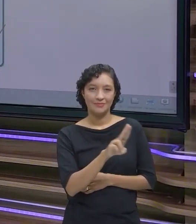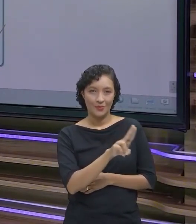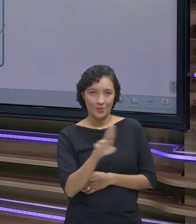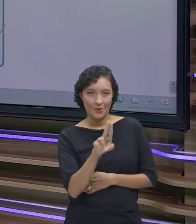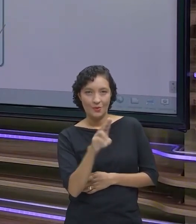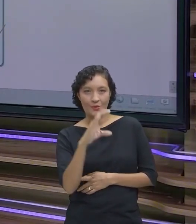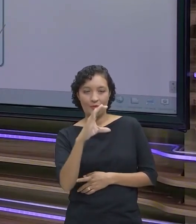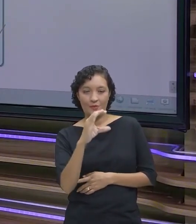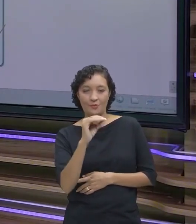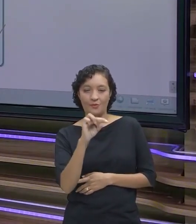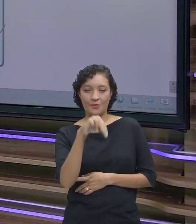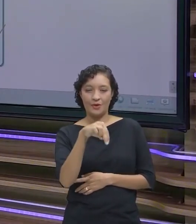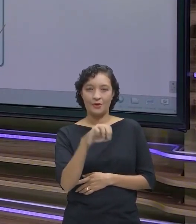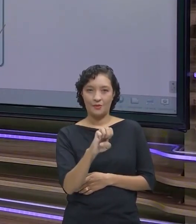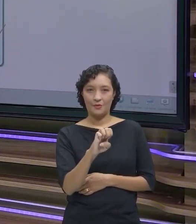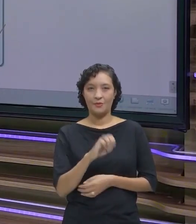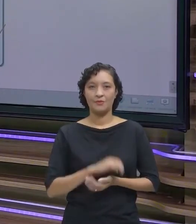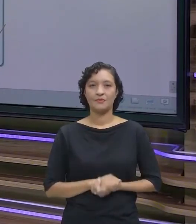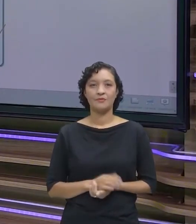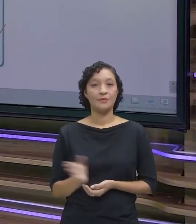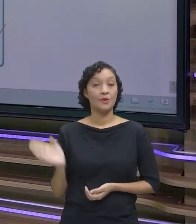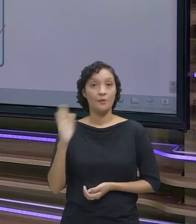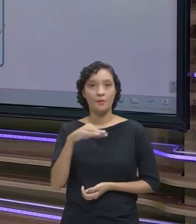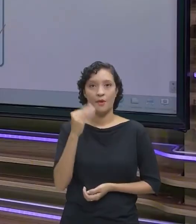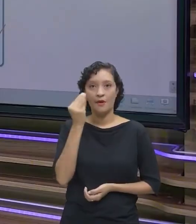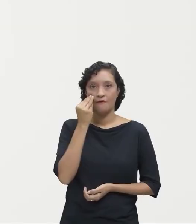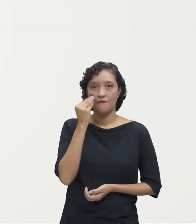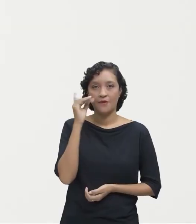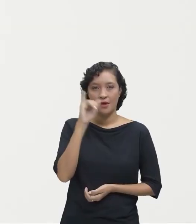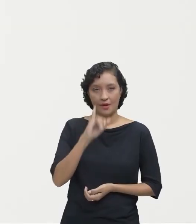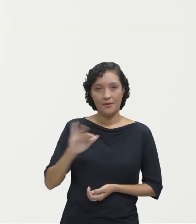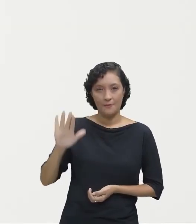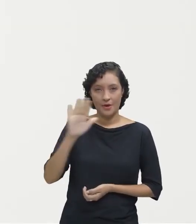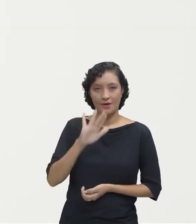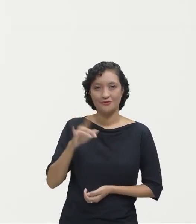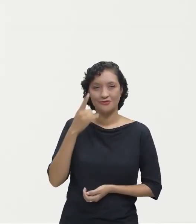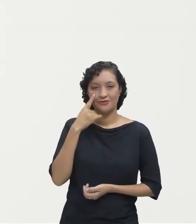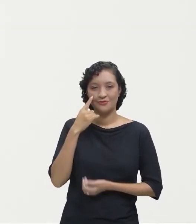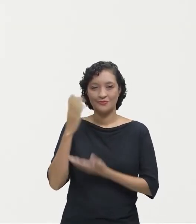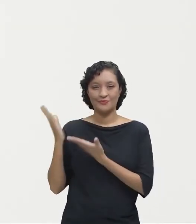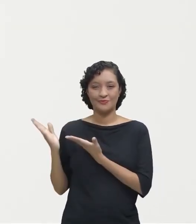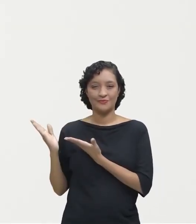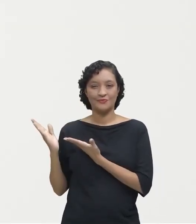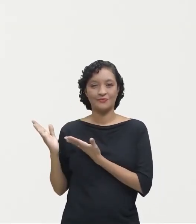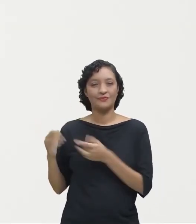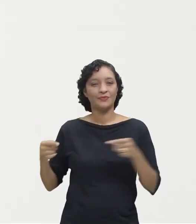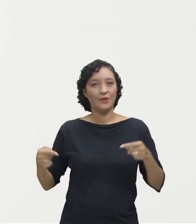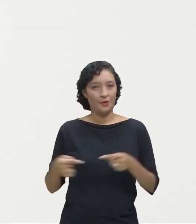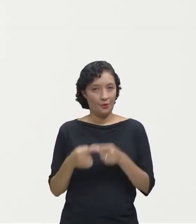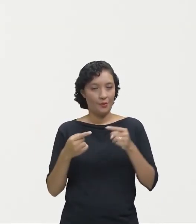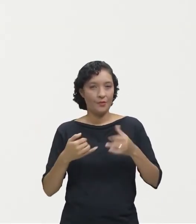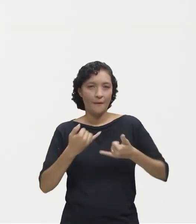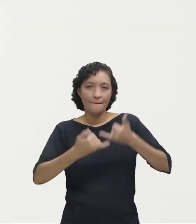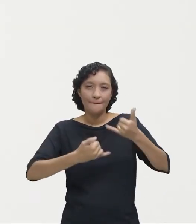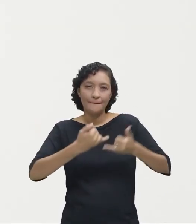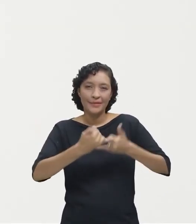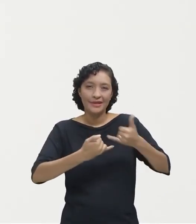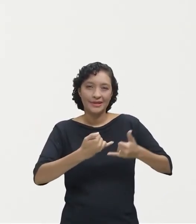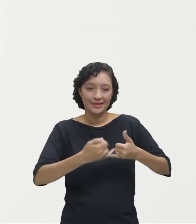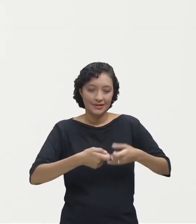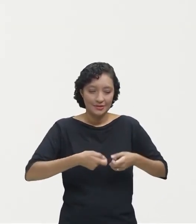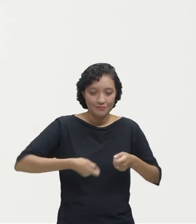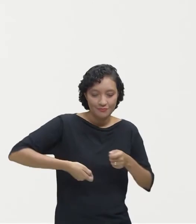Cone. Vamos ver as imagens com cones. Continuar vendo as imagens. O peão. Quem já brincou de